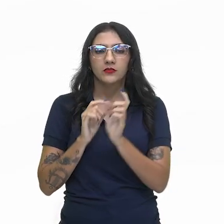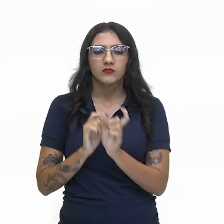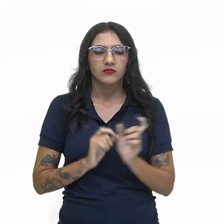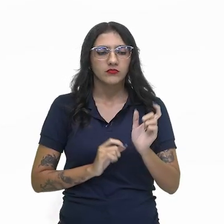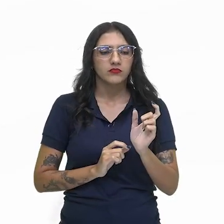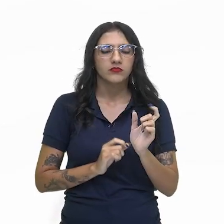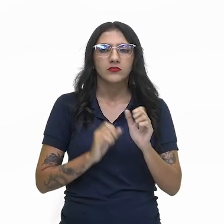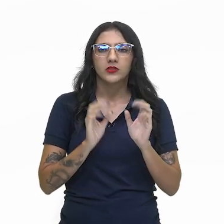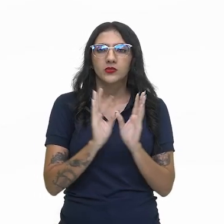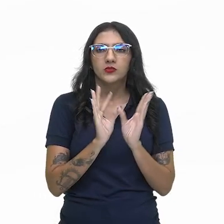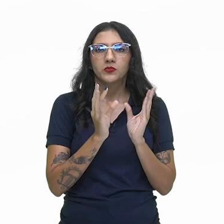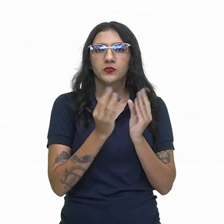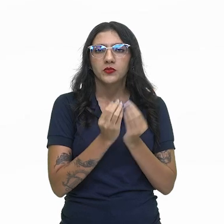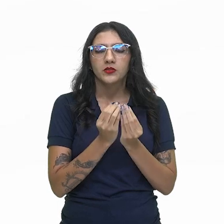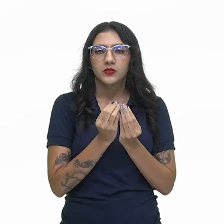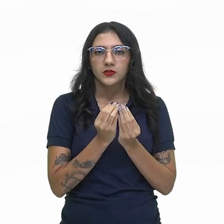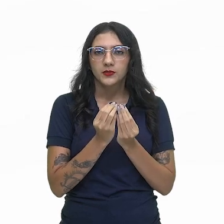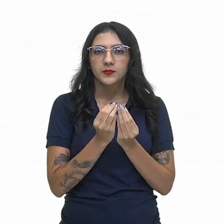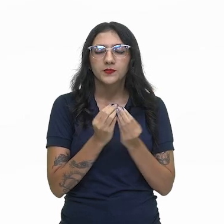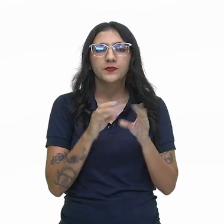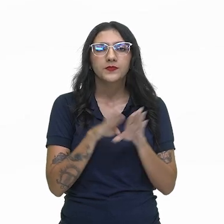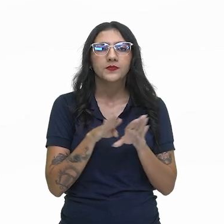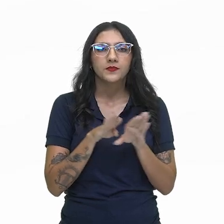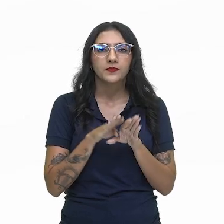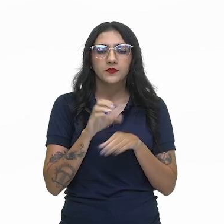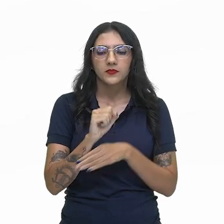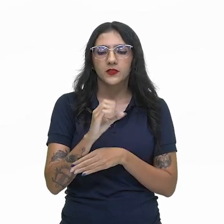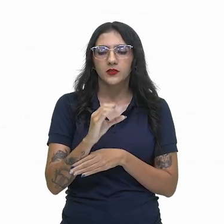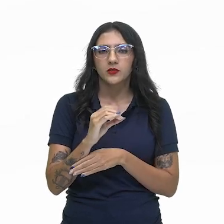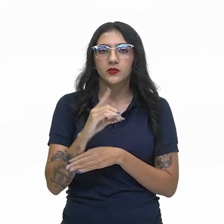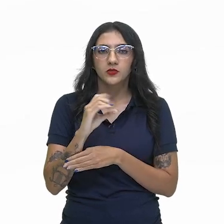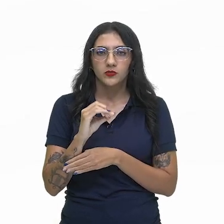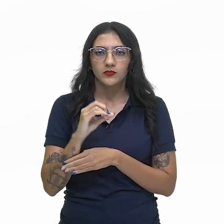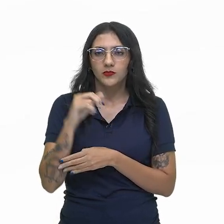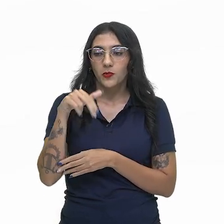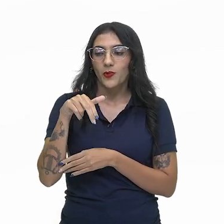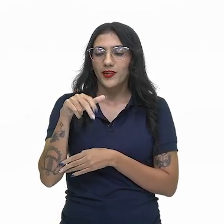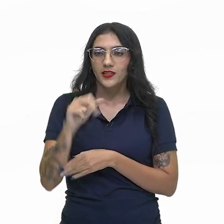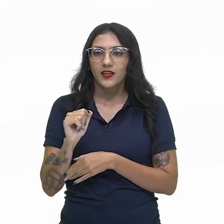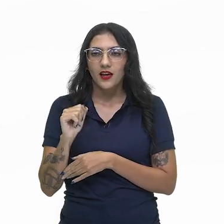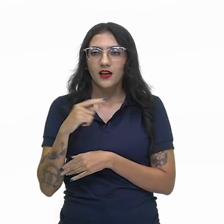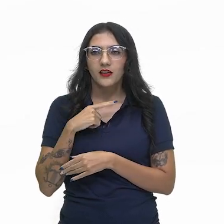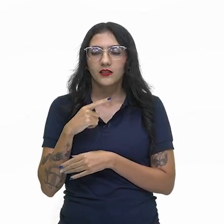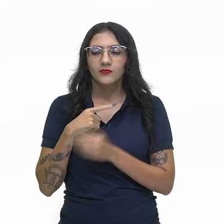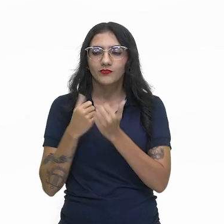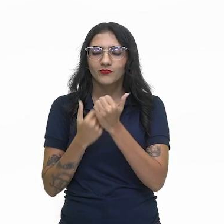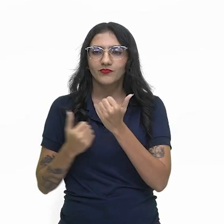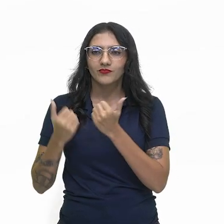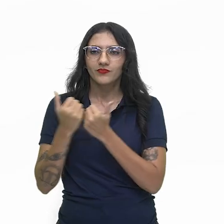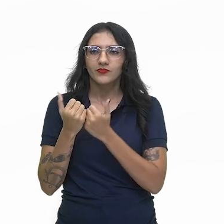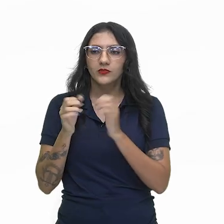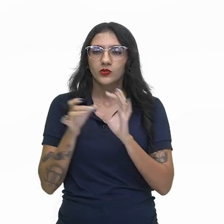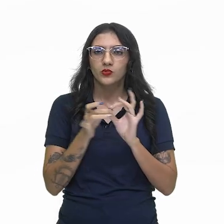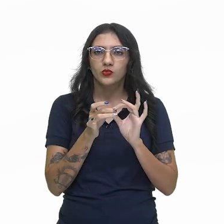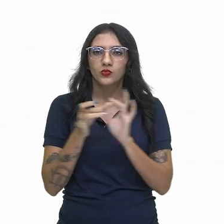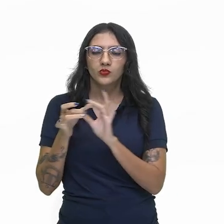gente enxerga? E o sódio se junta ao